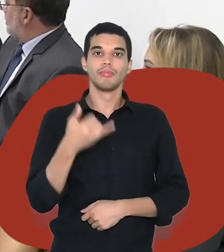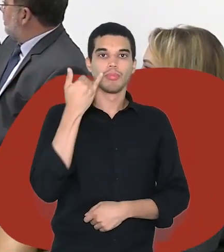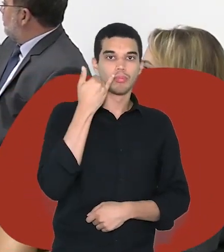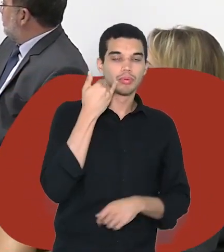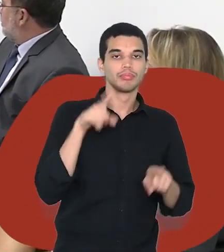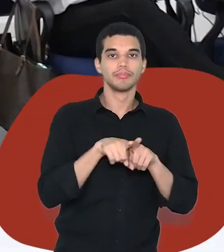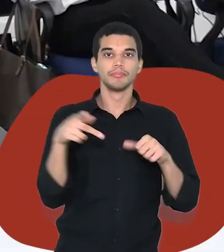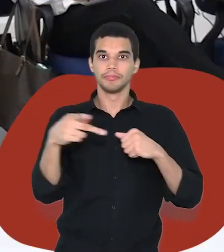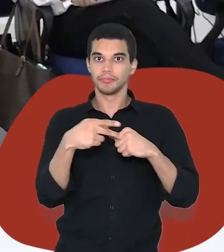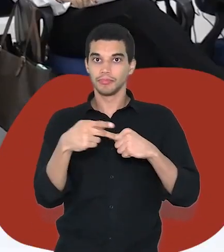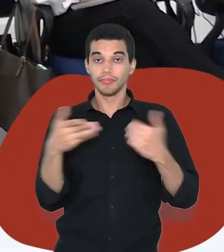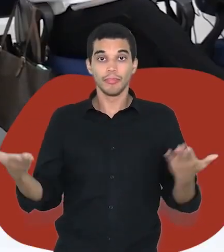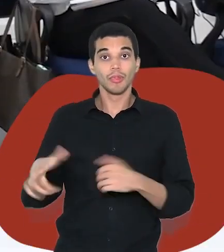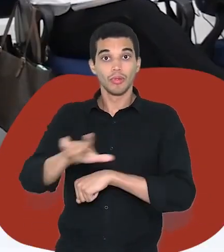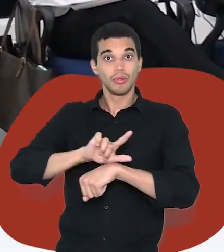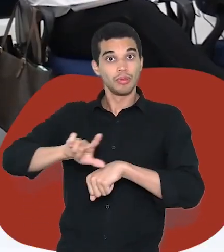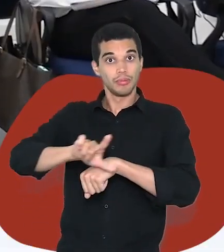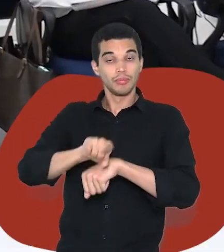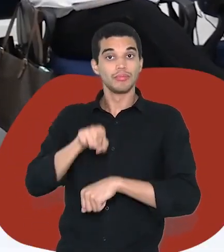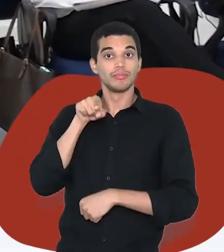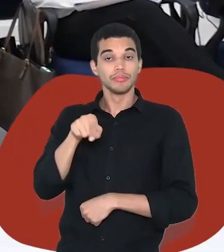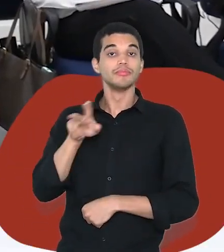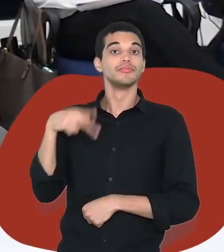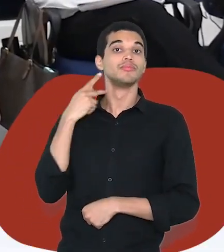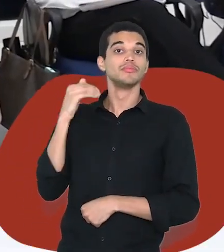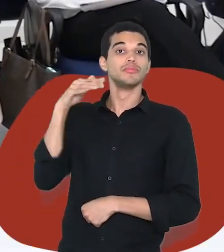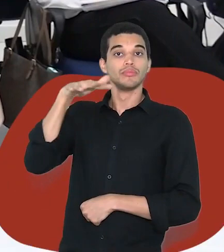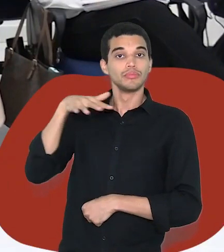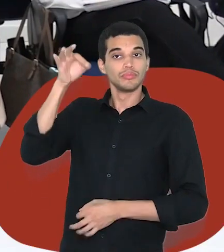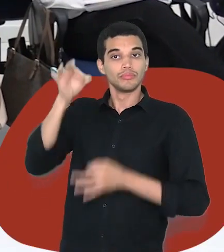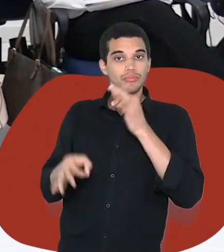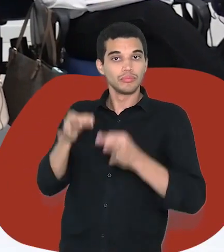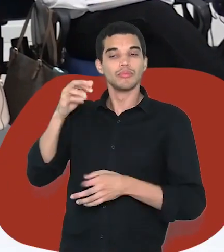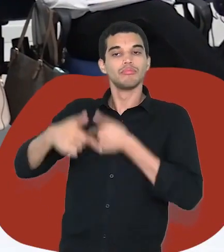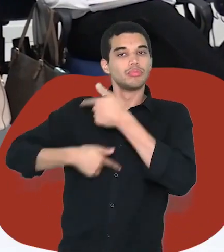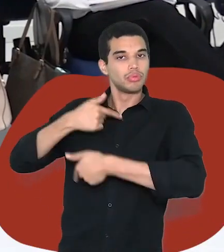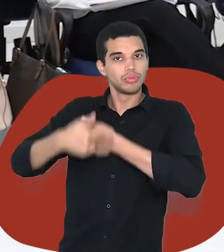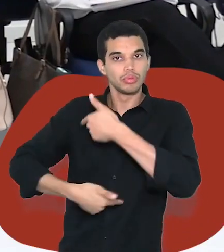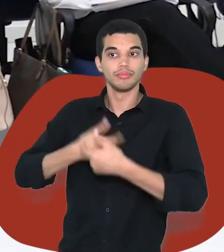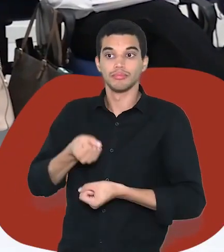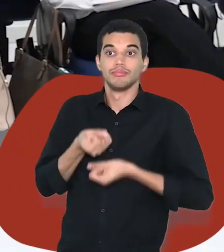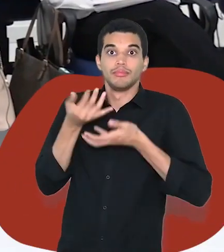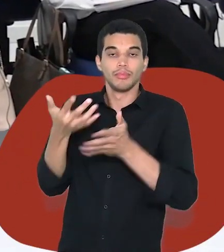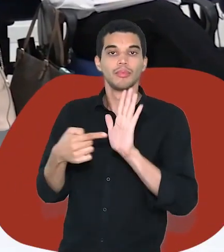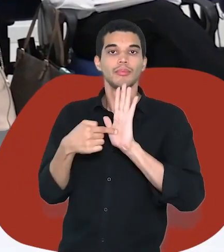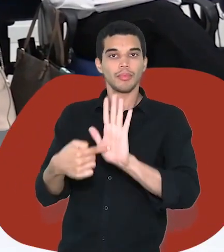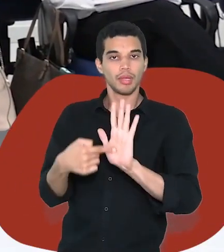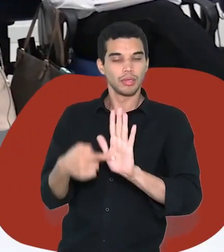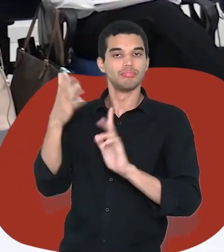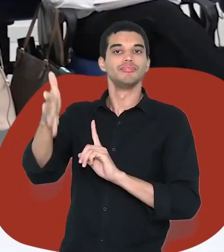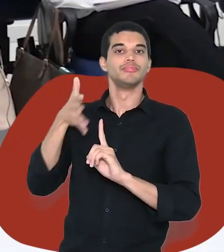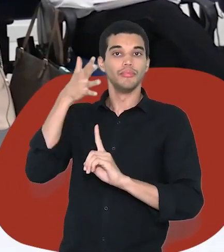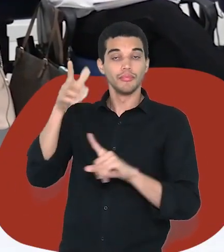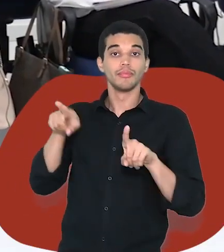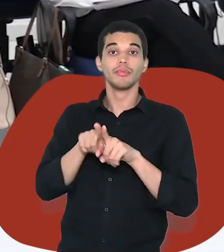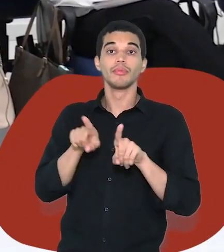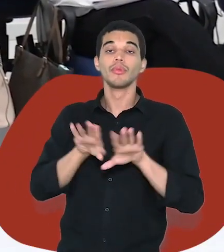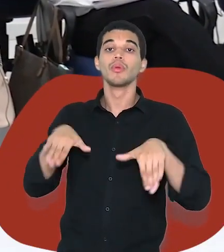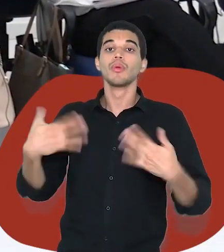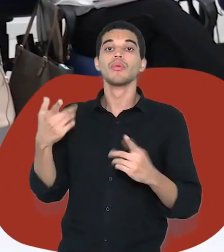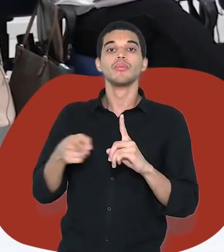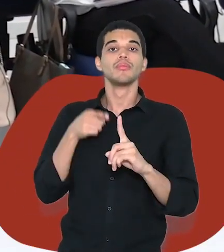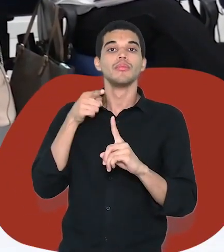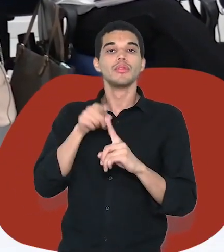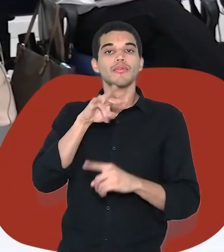circunscrição de Limoeiro ouviram inicialmente as atividades em curso desenvolvidas pela Procuradoria-Geral de Justiça e